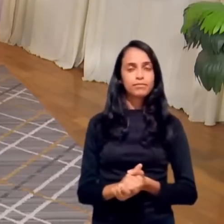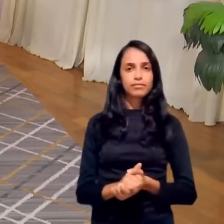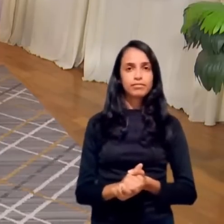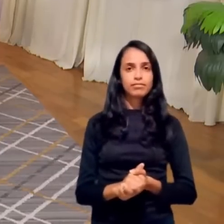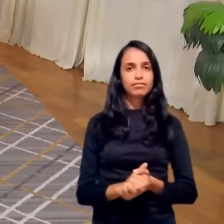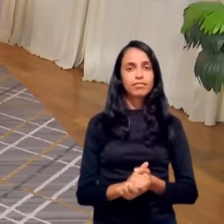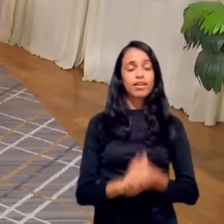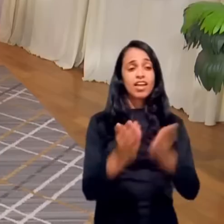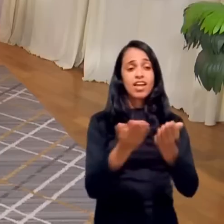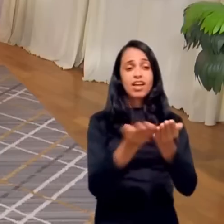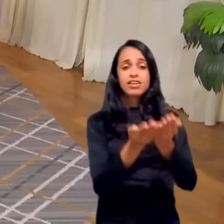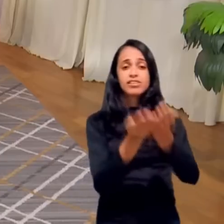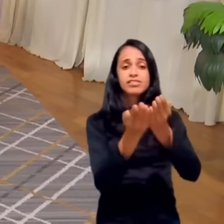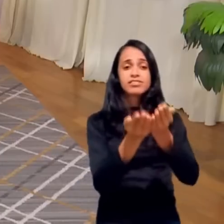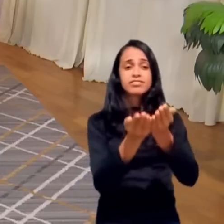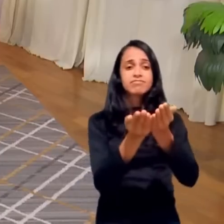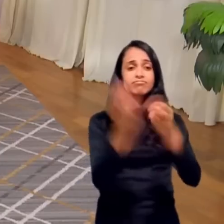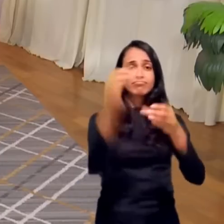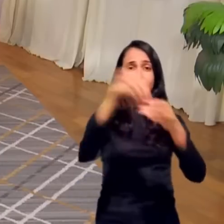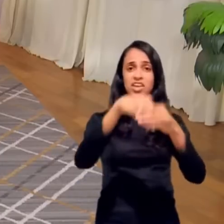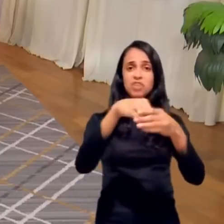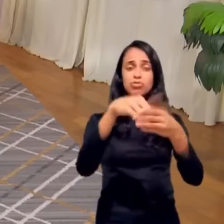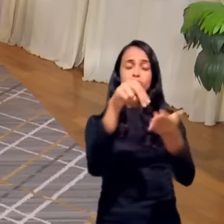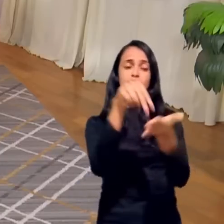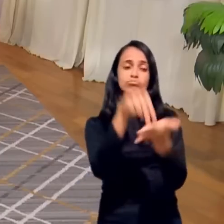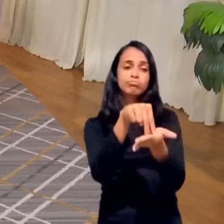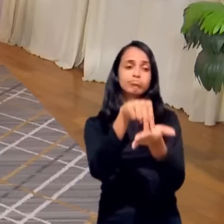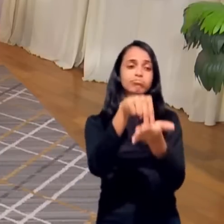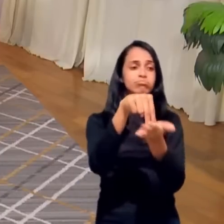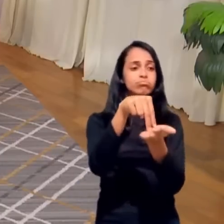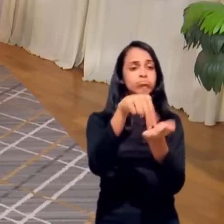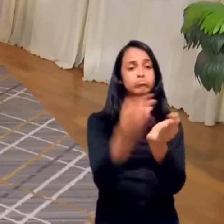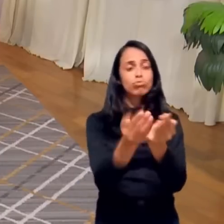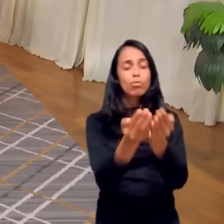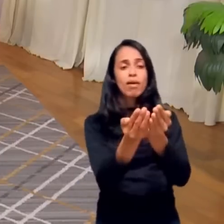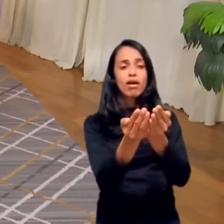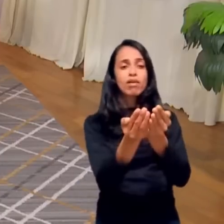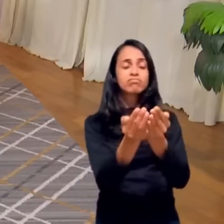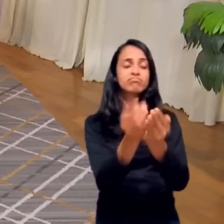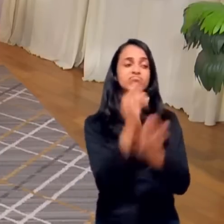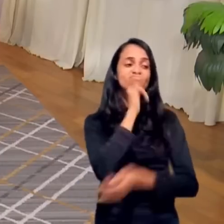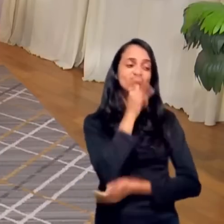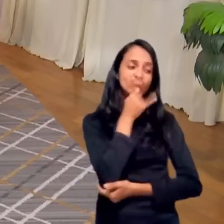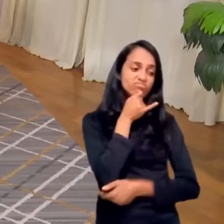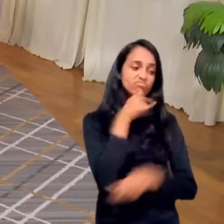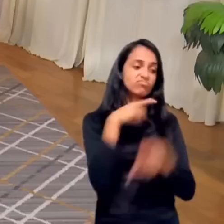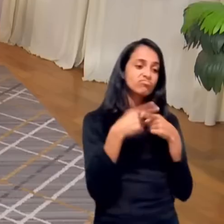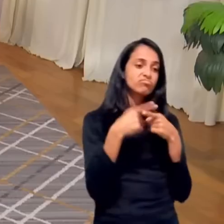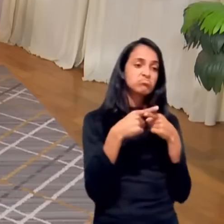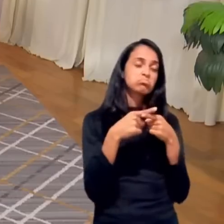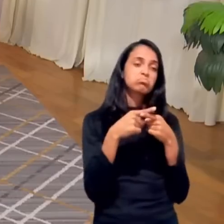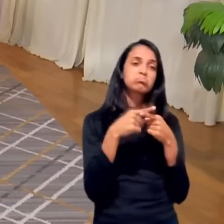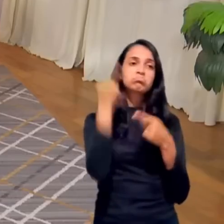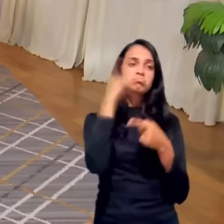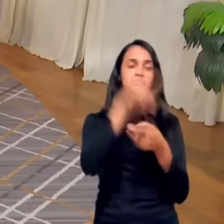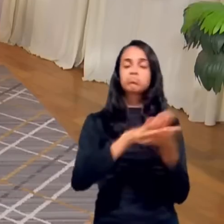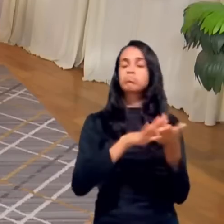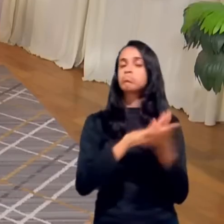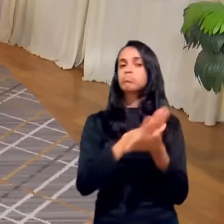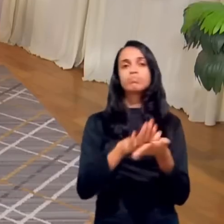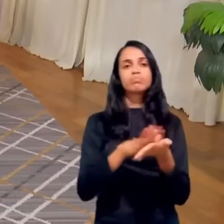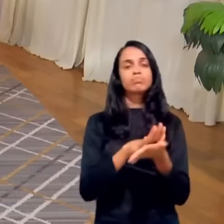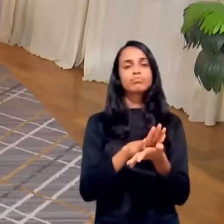né? Eles não estavam ali felizes pela falta do êxito. E Jesus